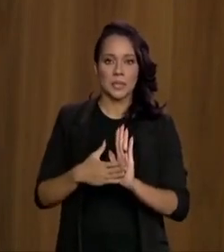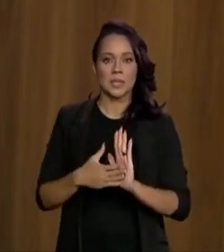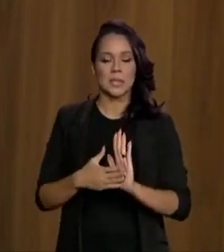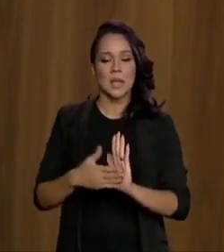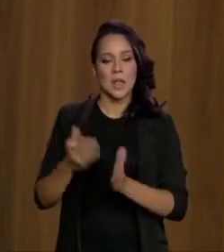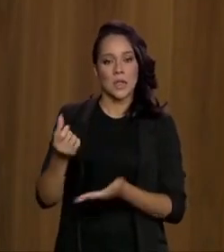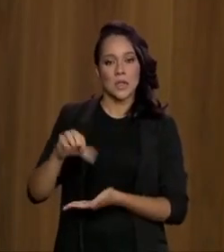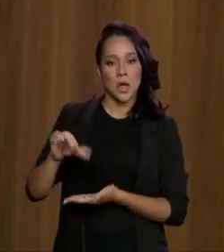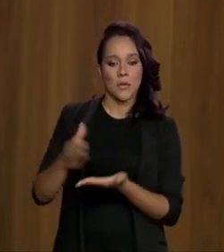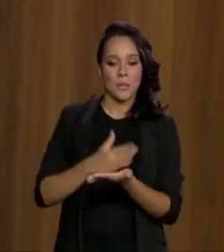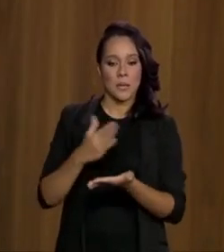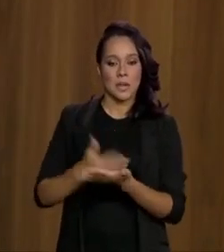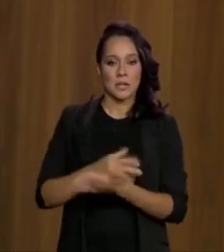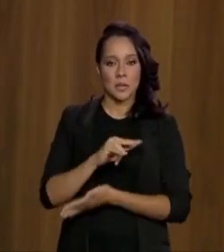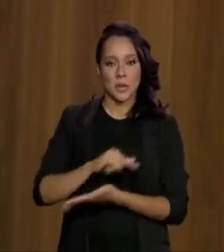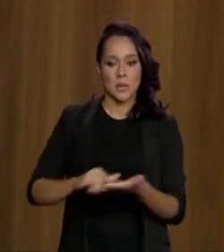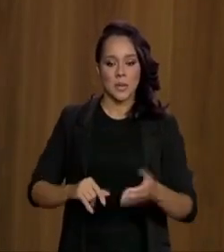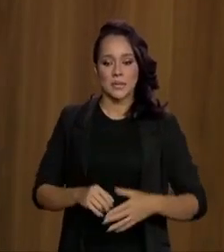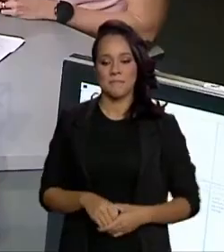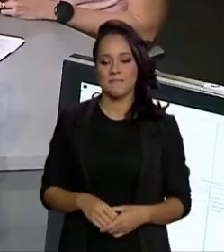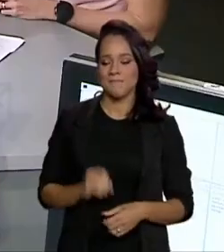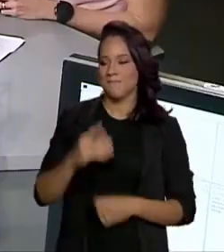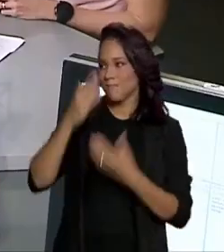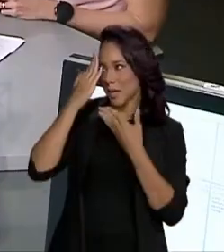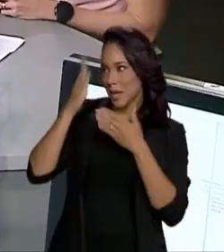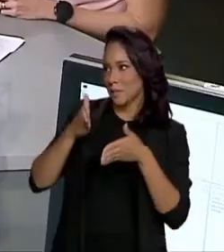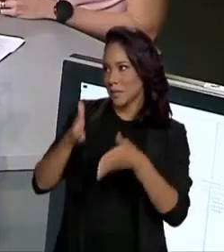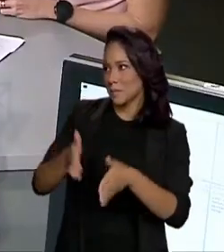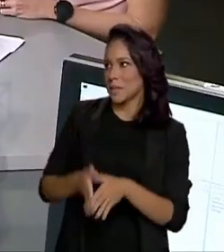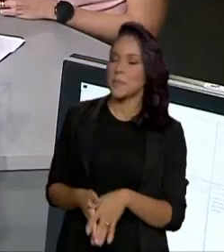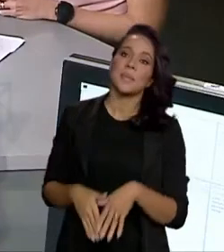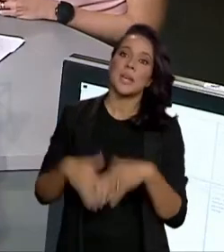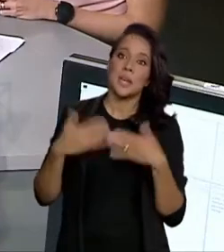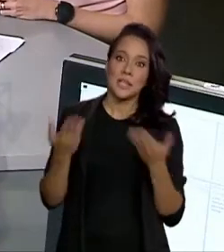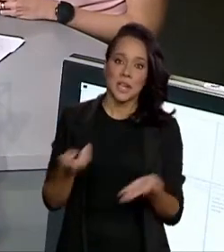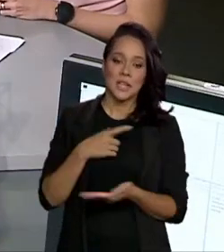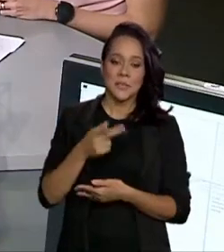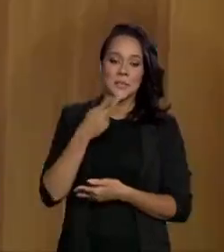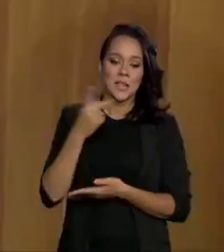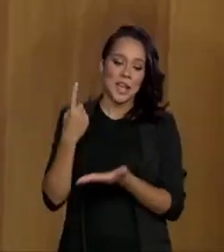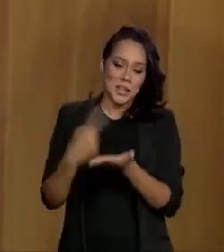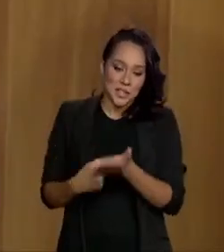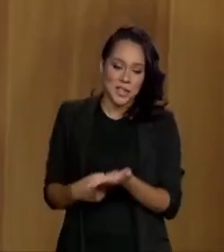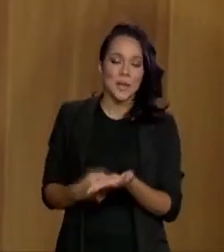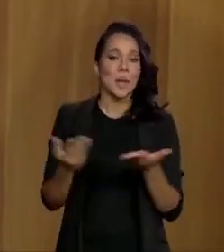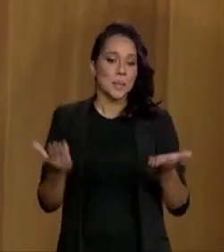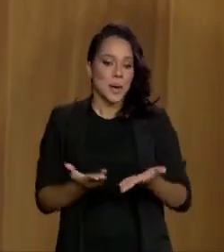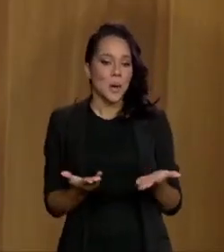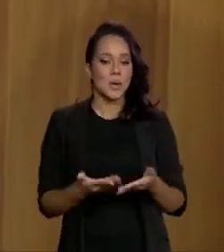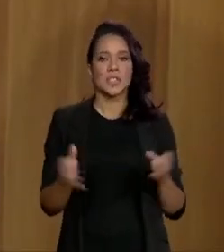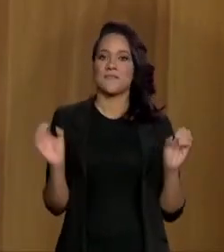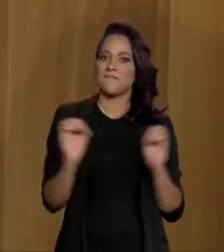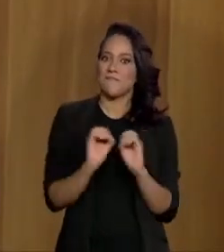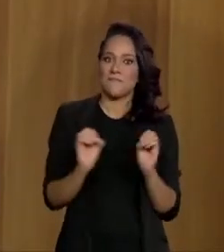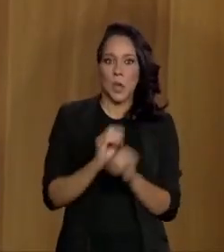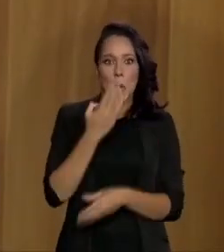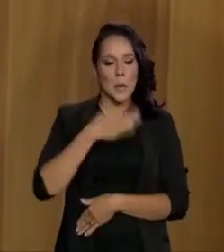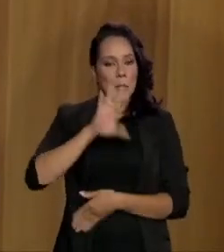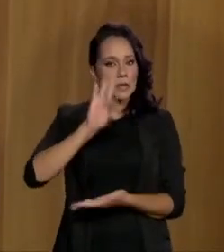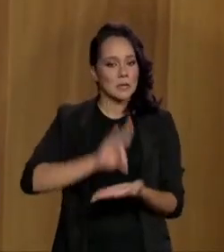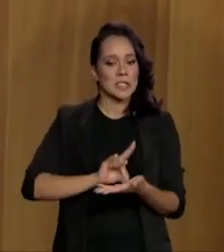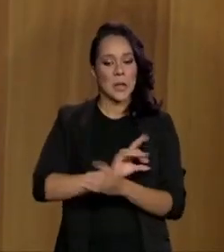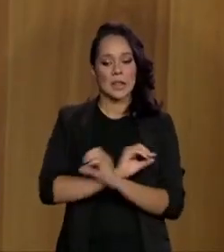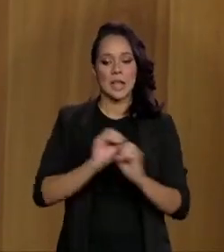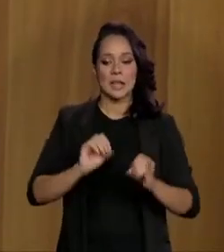9 páginas tem esse documento. Priscila, obrigada pela sua participação, e já que estamos falando em agenda, para hoje nada de compromissos